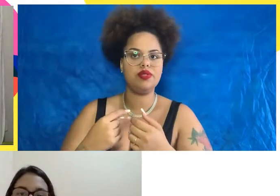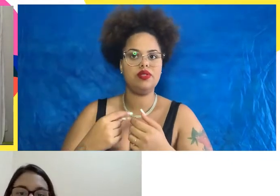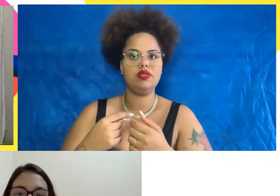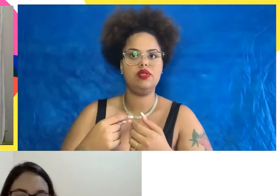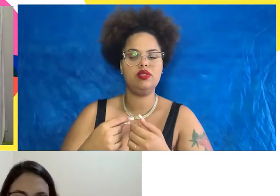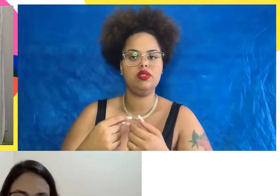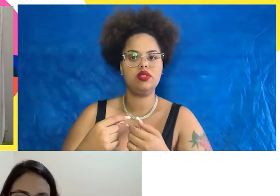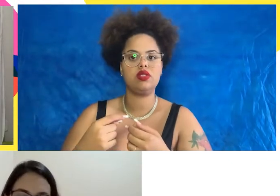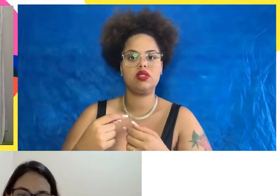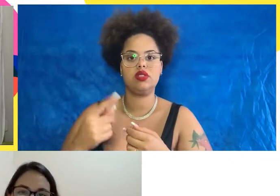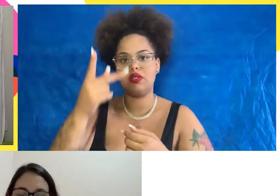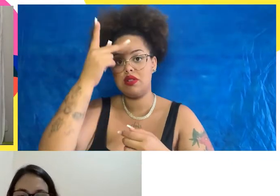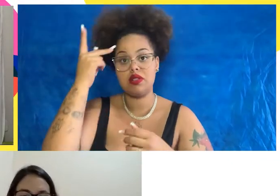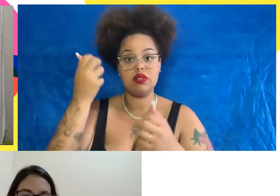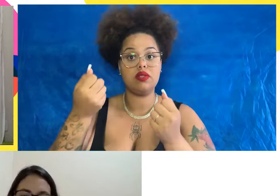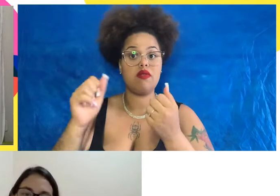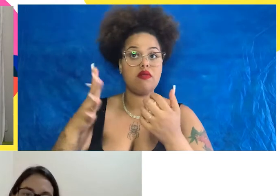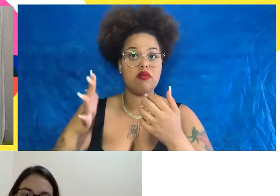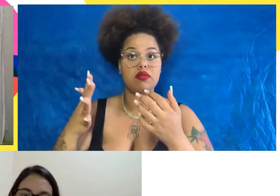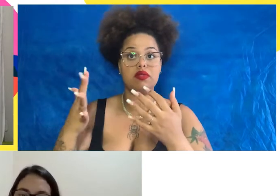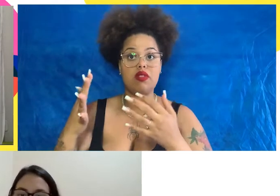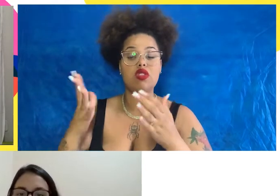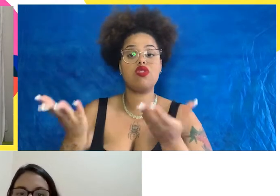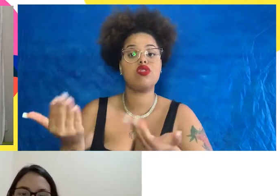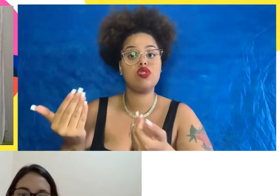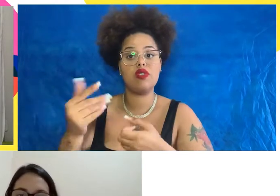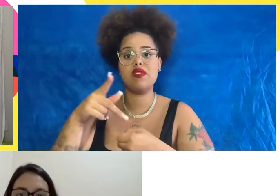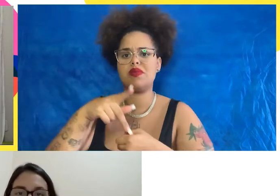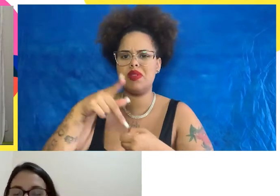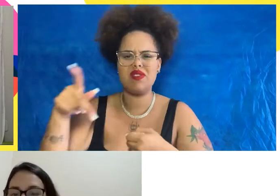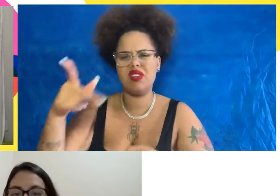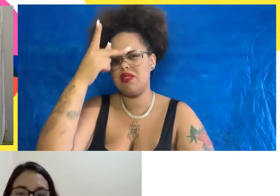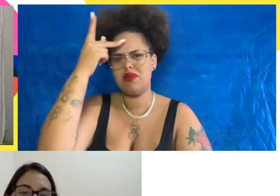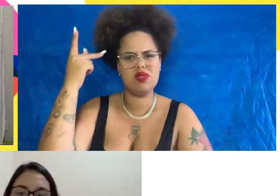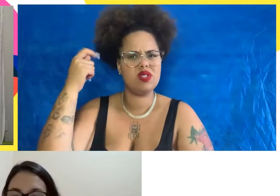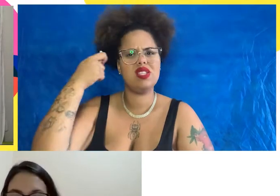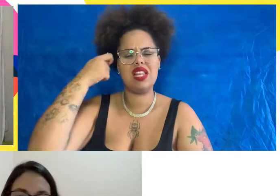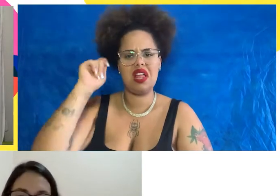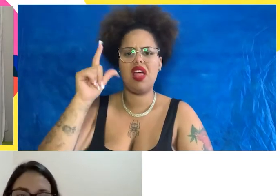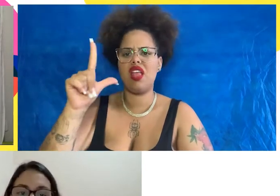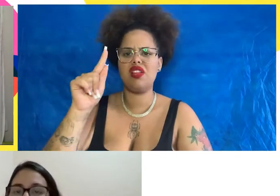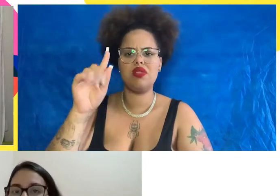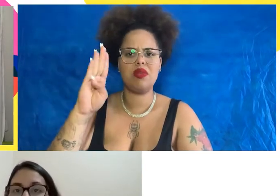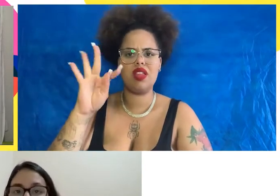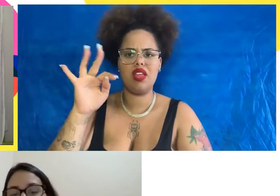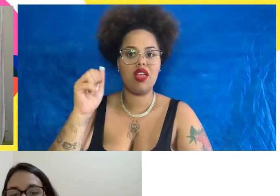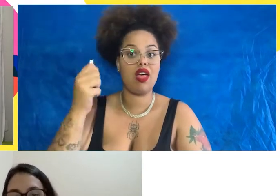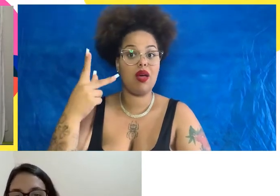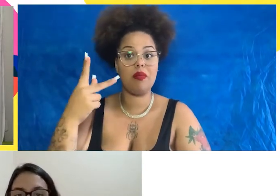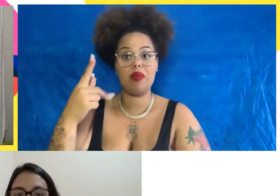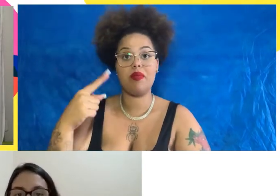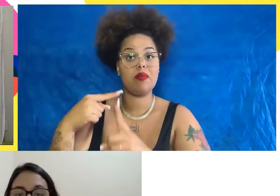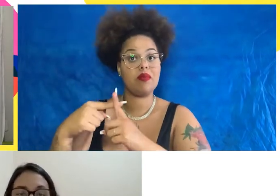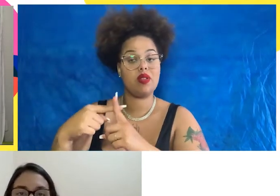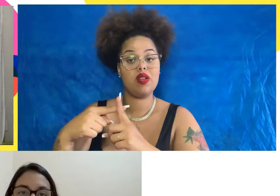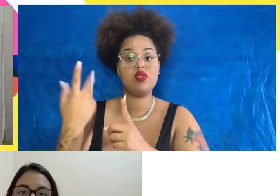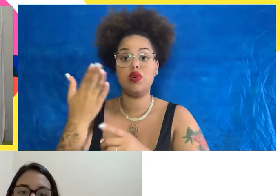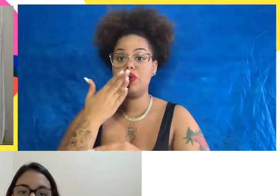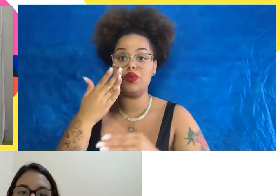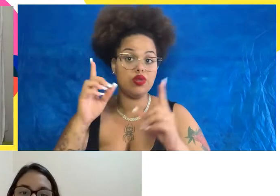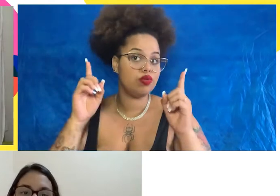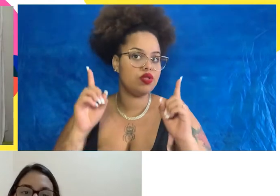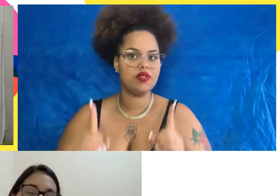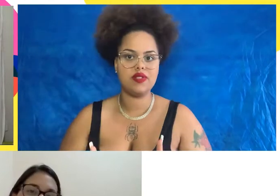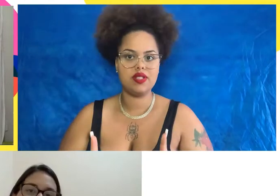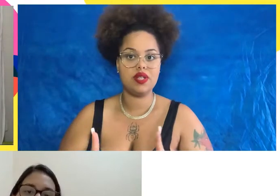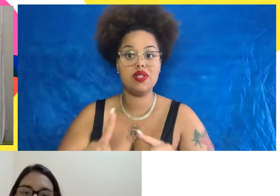incríveis e brilhosas, mulheres, jovens da periferia, pessoas negras, LGBTQIAP+, ou com algum tipo de deficiência.